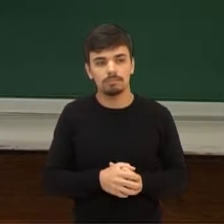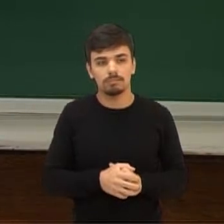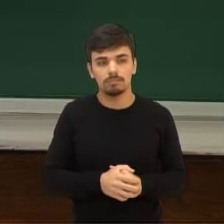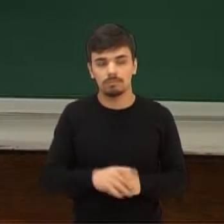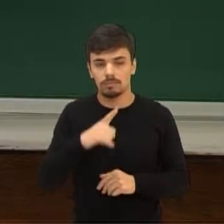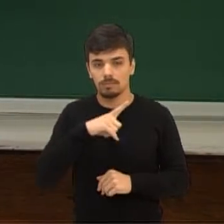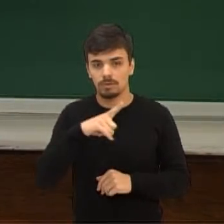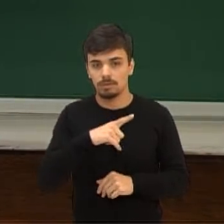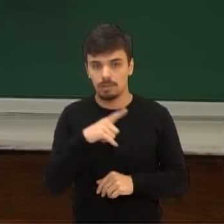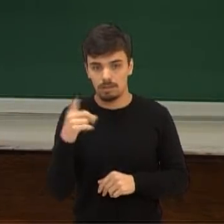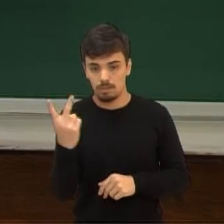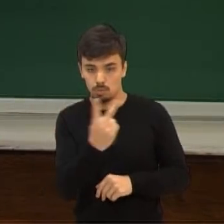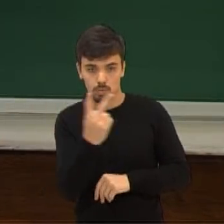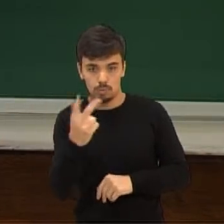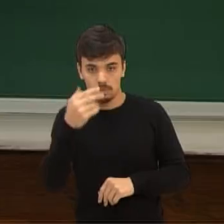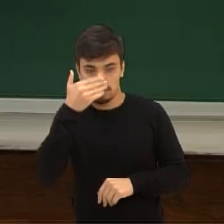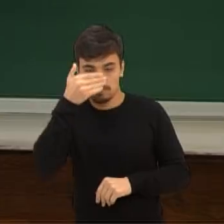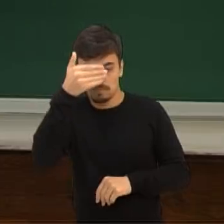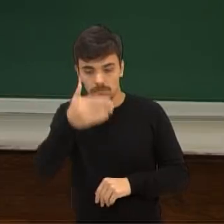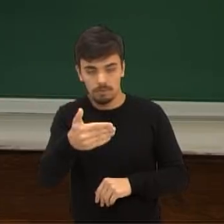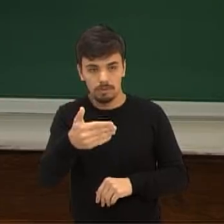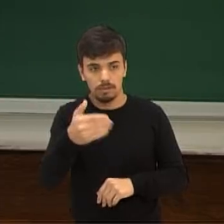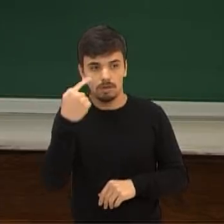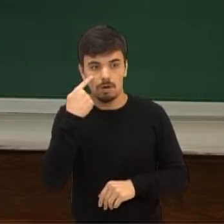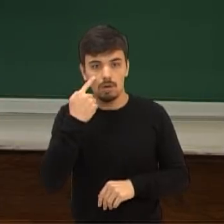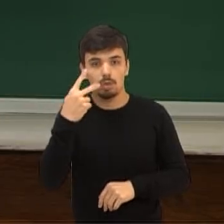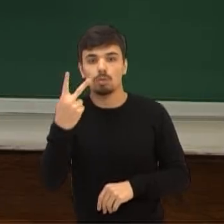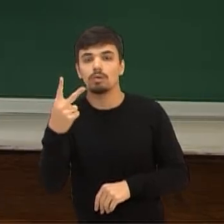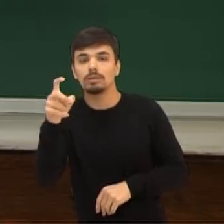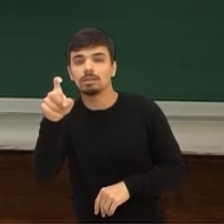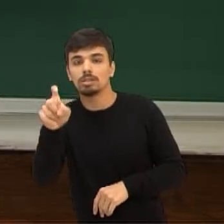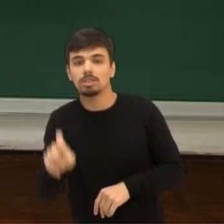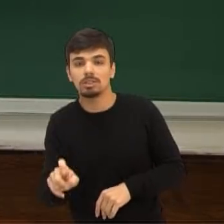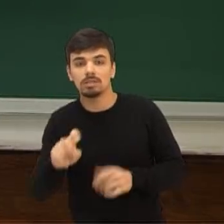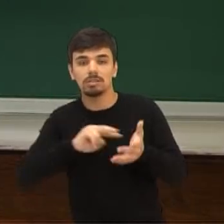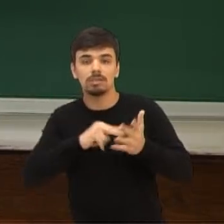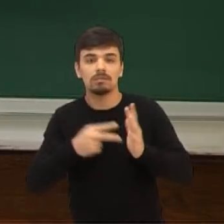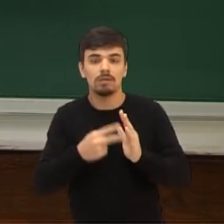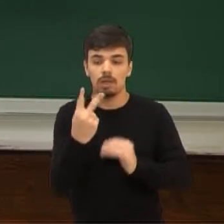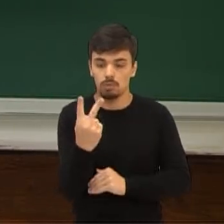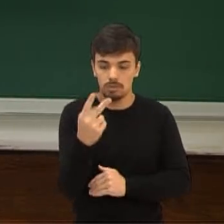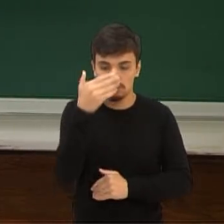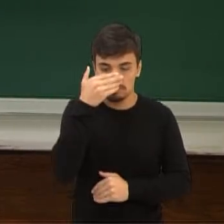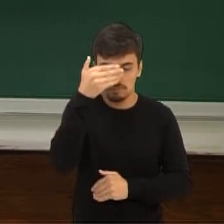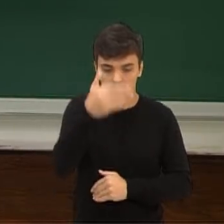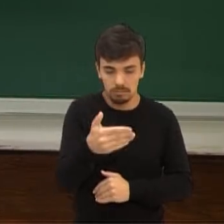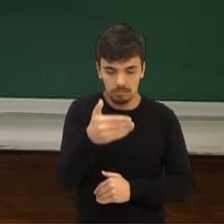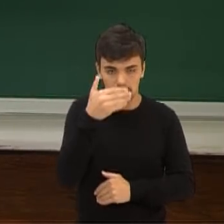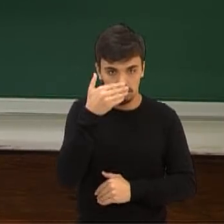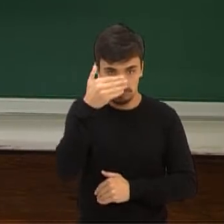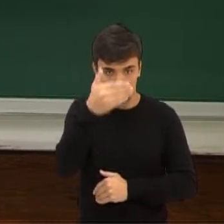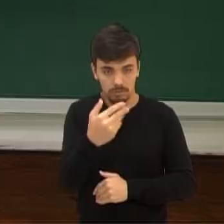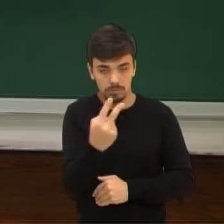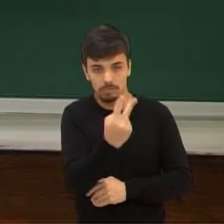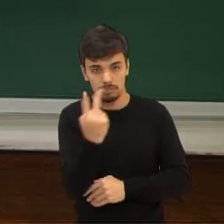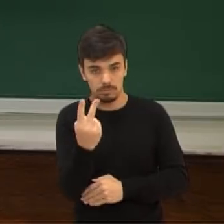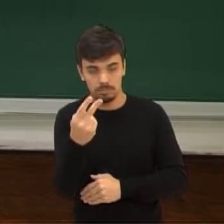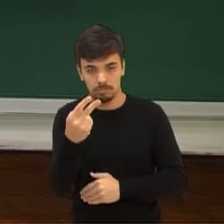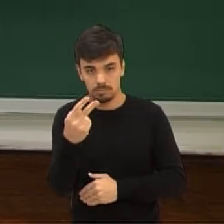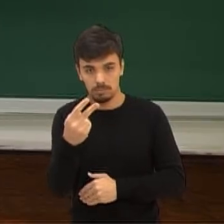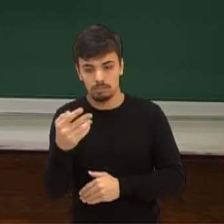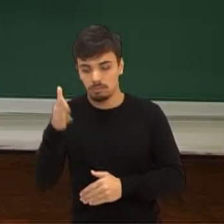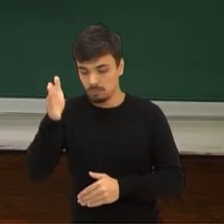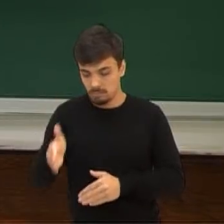duas faces aqui. Esse 2x significa duas faces. Eu terei duas faces,